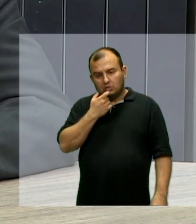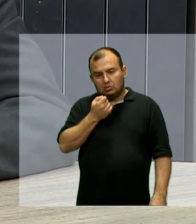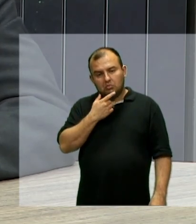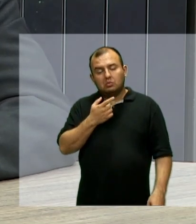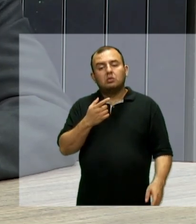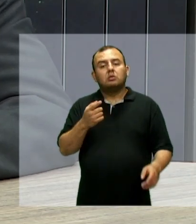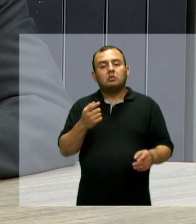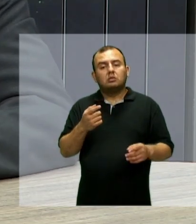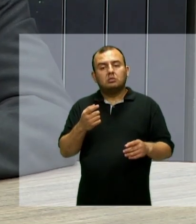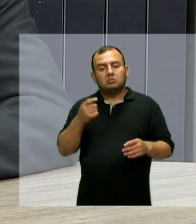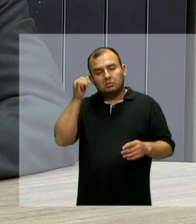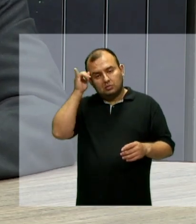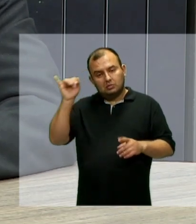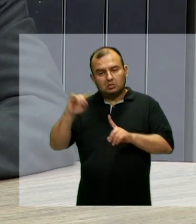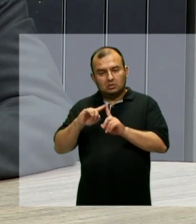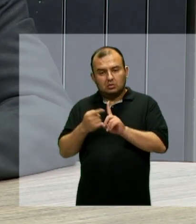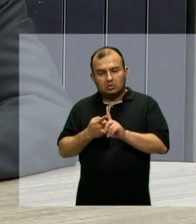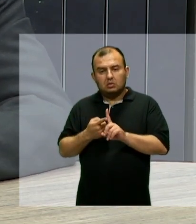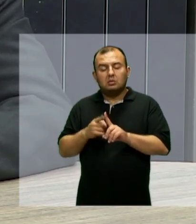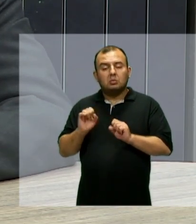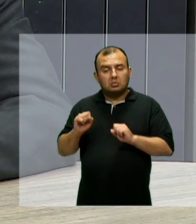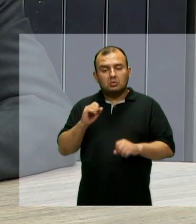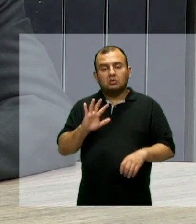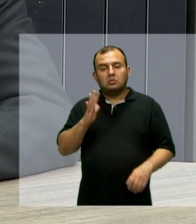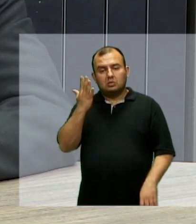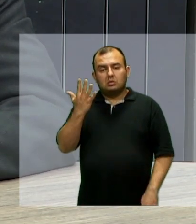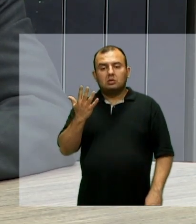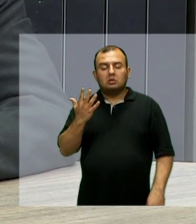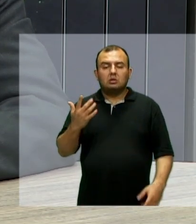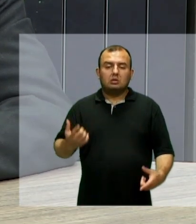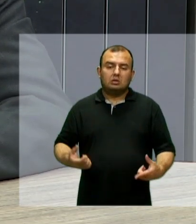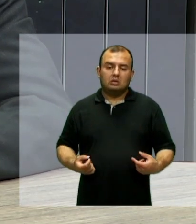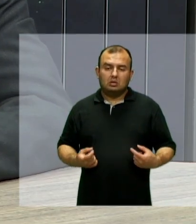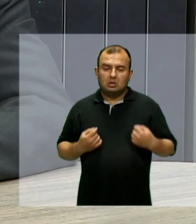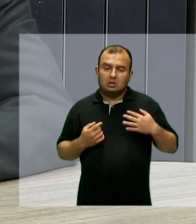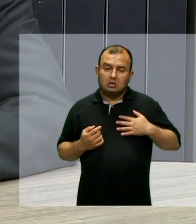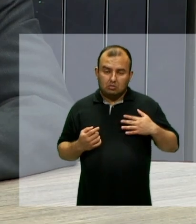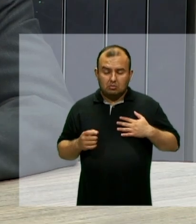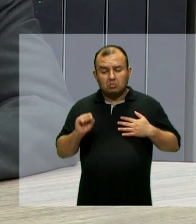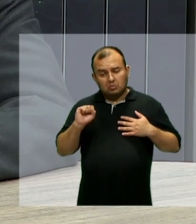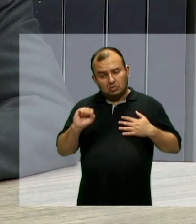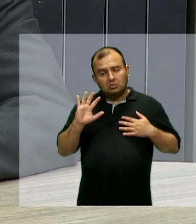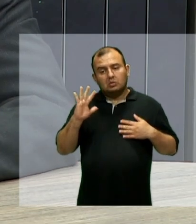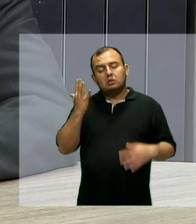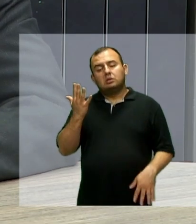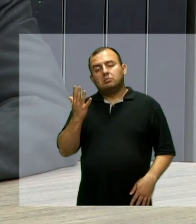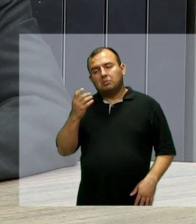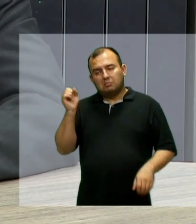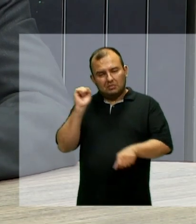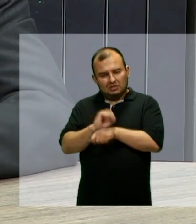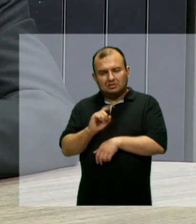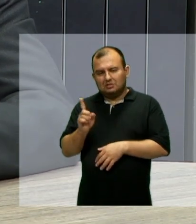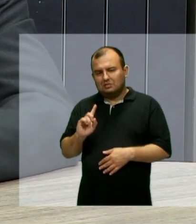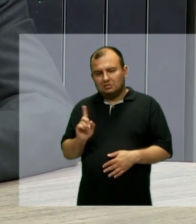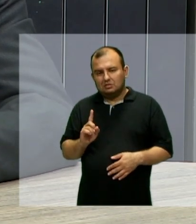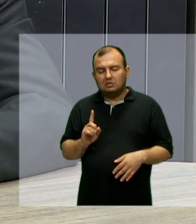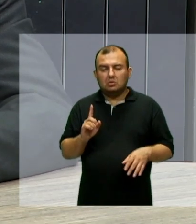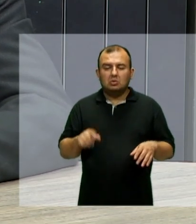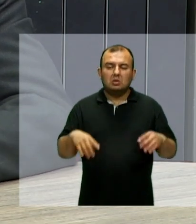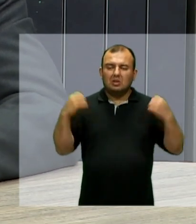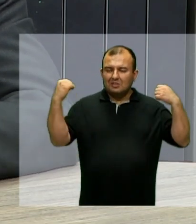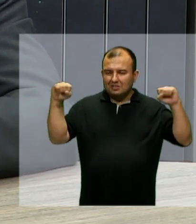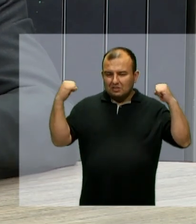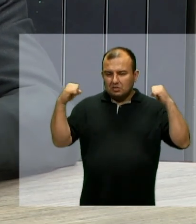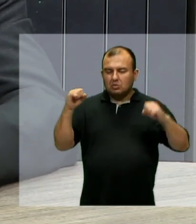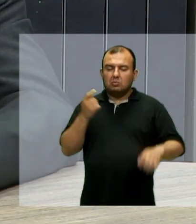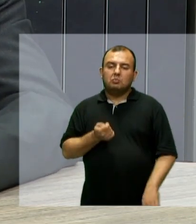maior risco, mas ninguém vai deixar de tomar anticoncepcional por causa do risco de câncer de mama. As pacientes que são mais sedentárias,